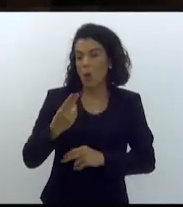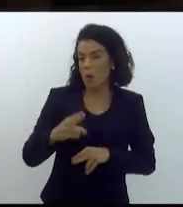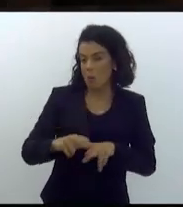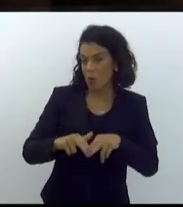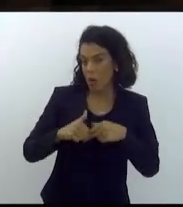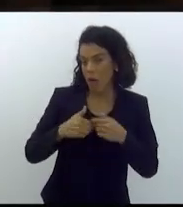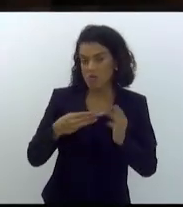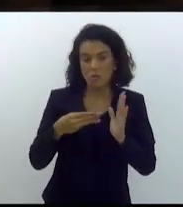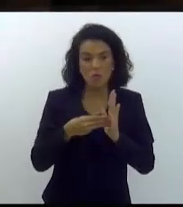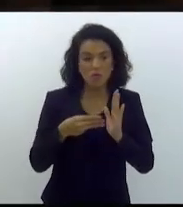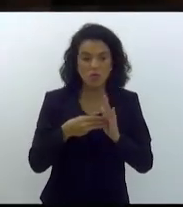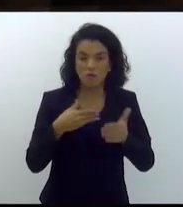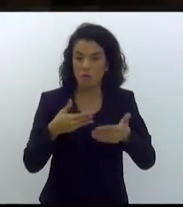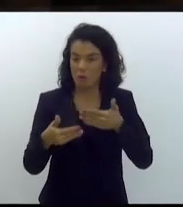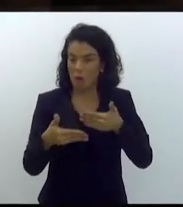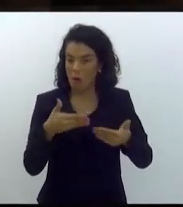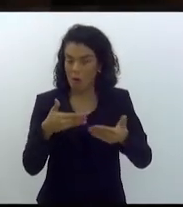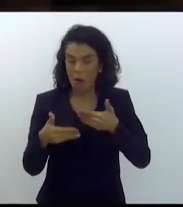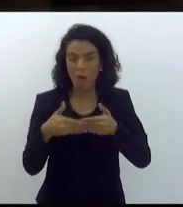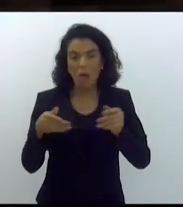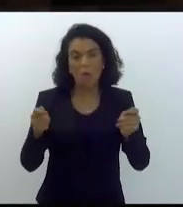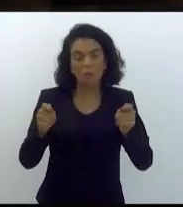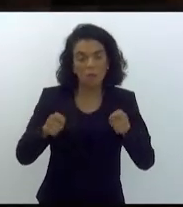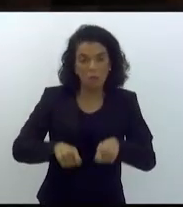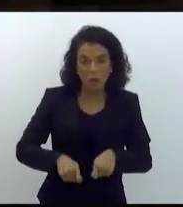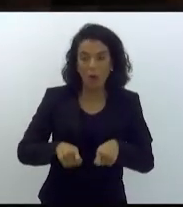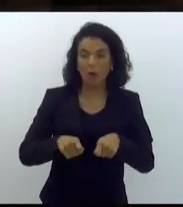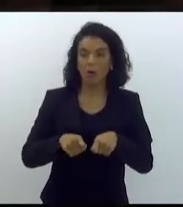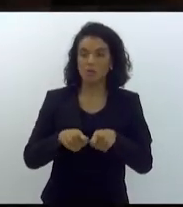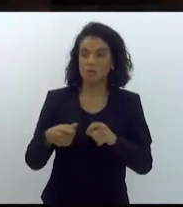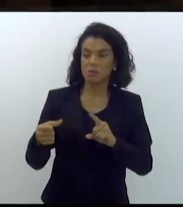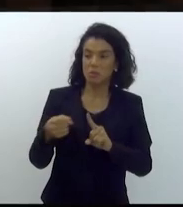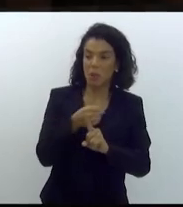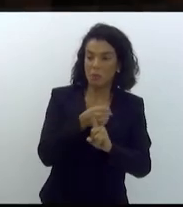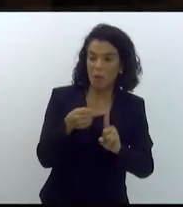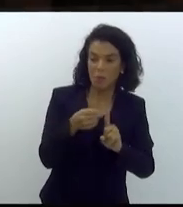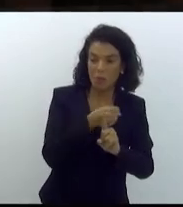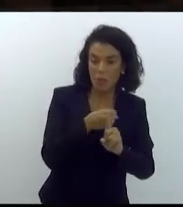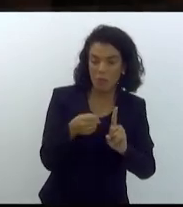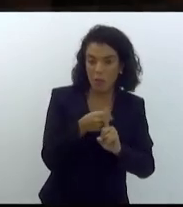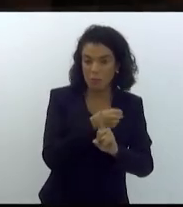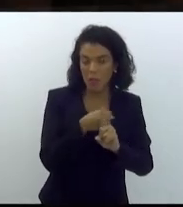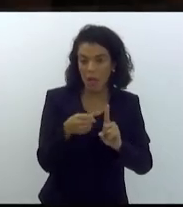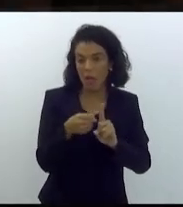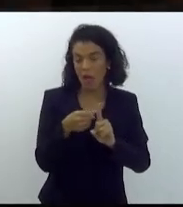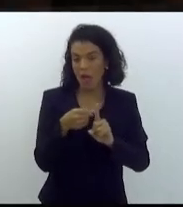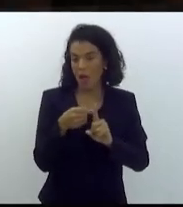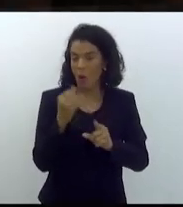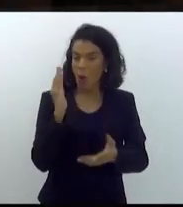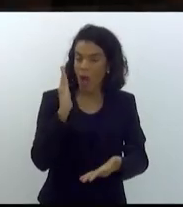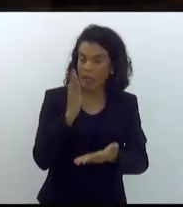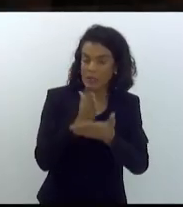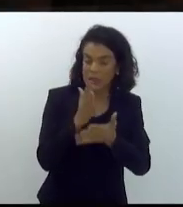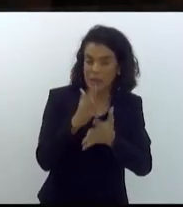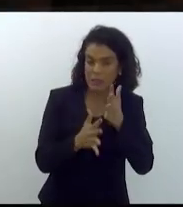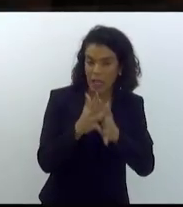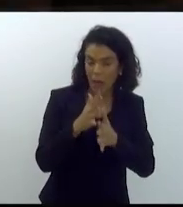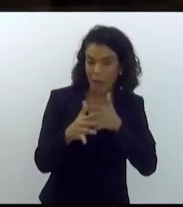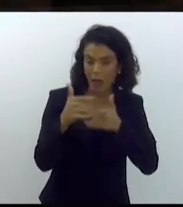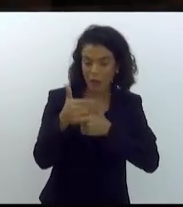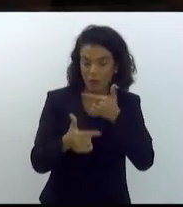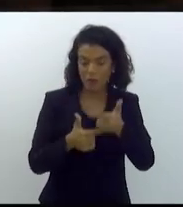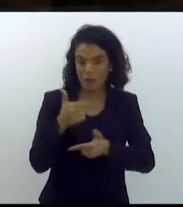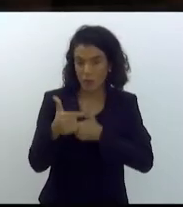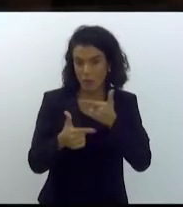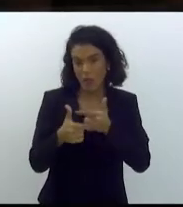o motivo possa sofrer cerceamento das suas funções isso chegando